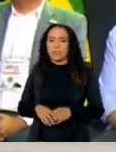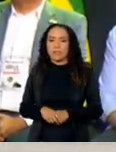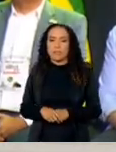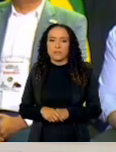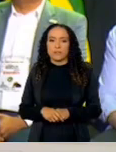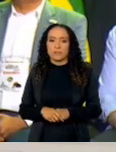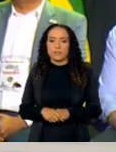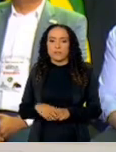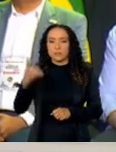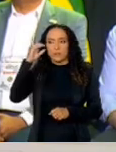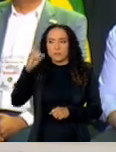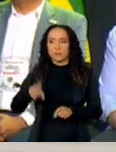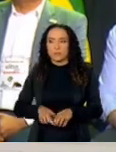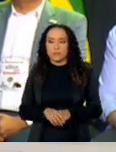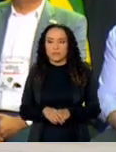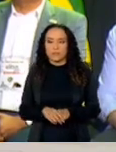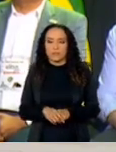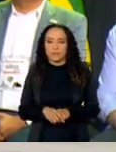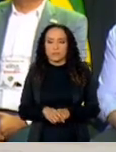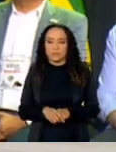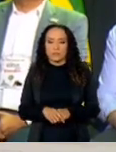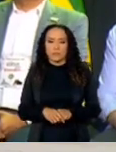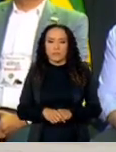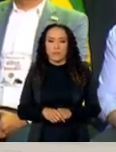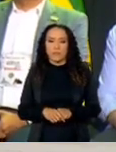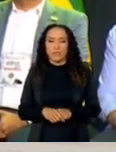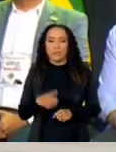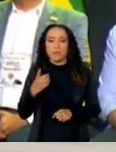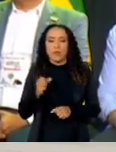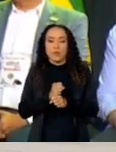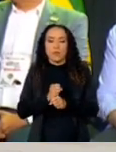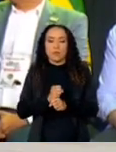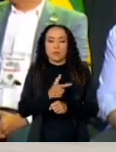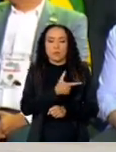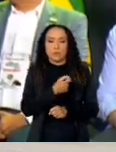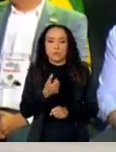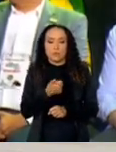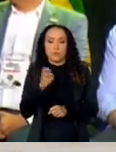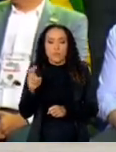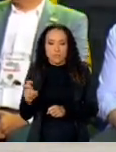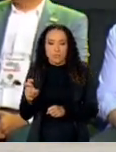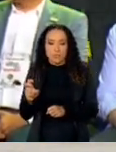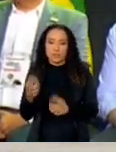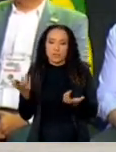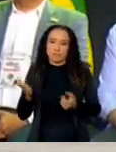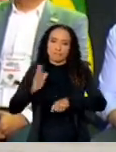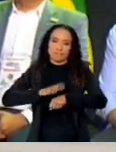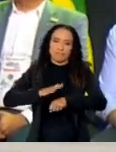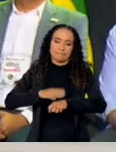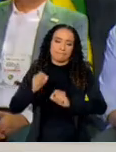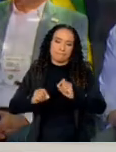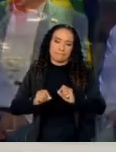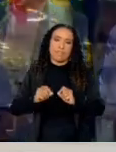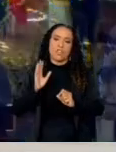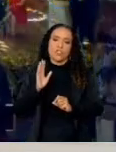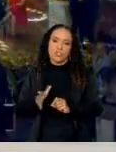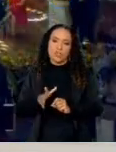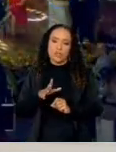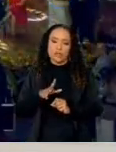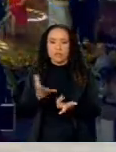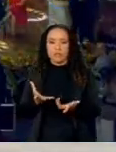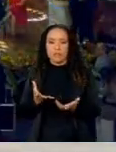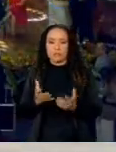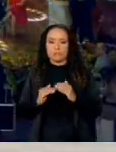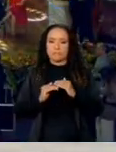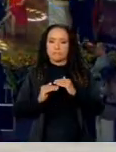ministro da Economia naquela época. E para você que não sabe o que é a Caravana Federativa, já está em sua 10ª edição, o estado do Piauí,